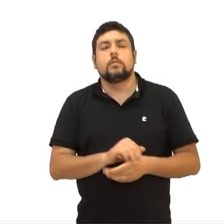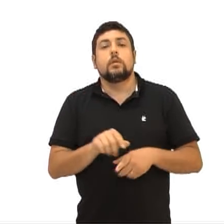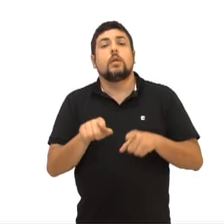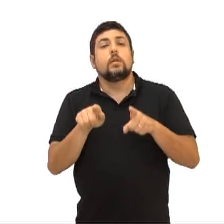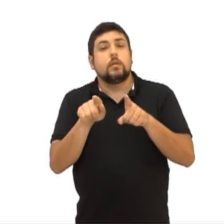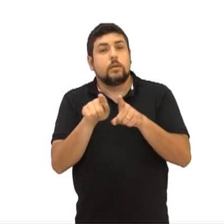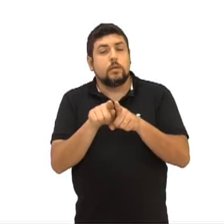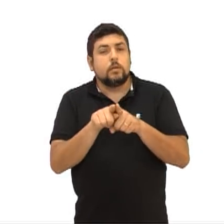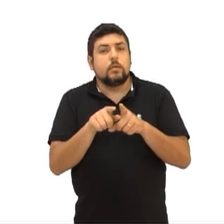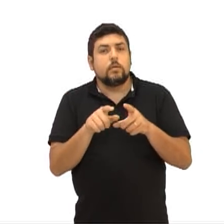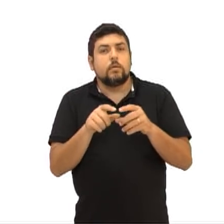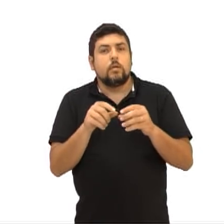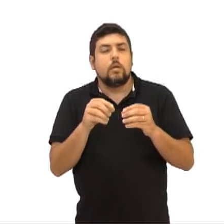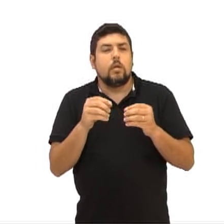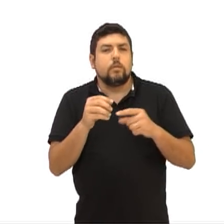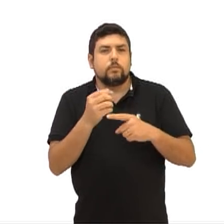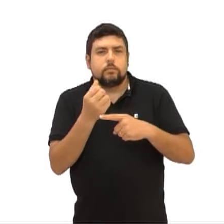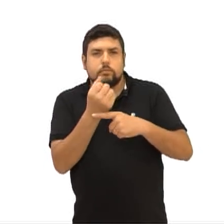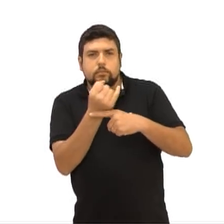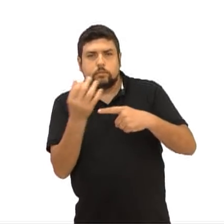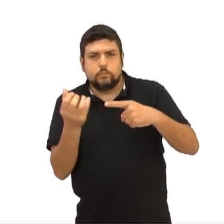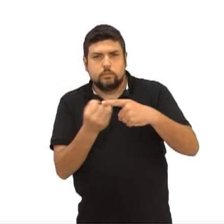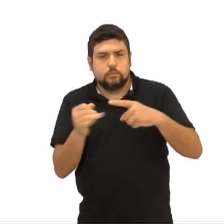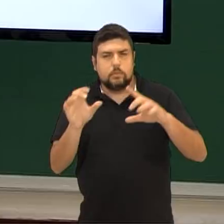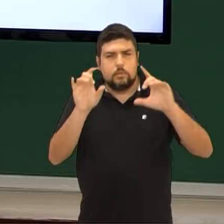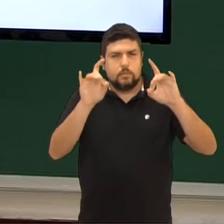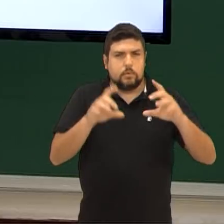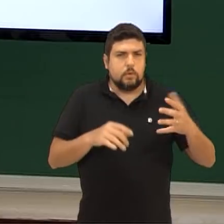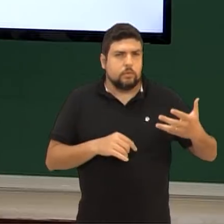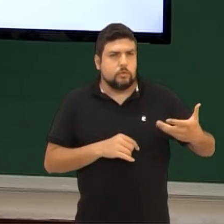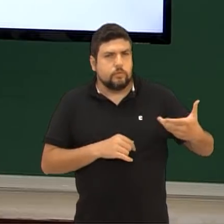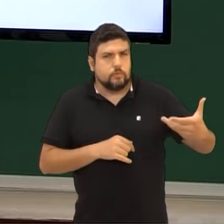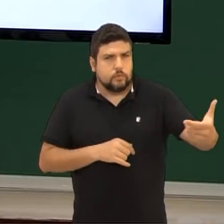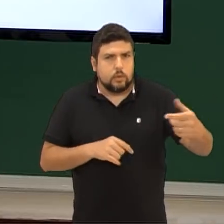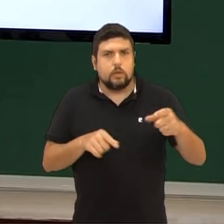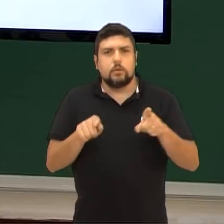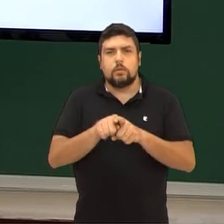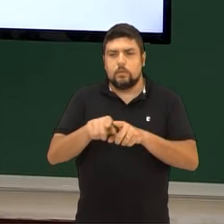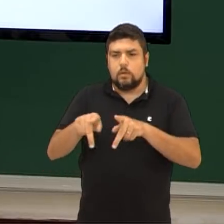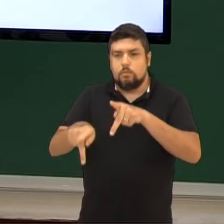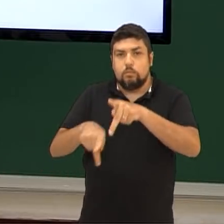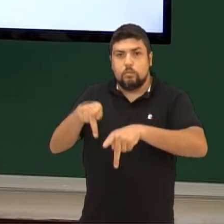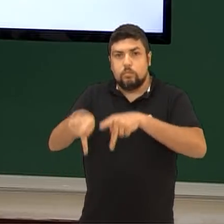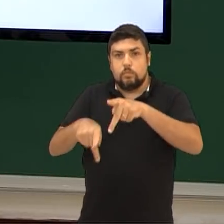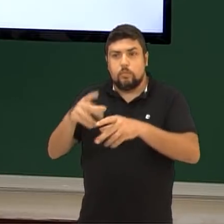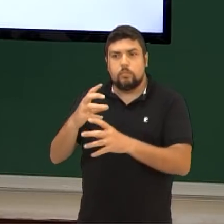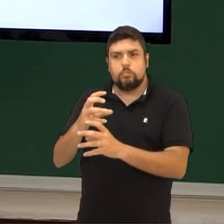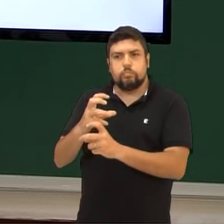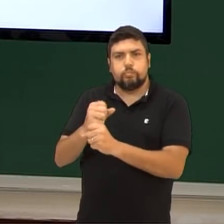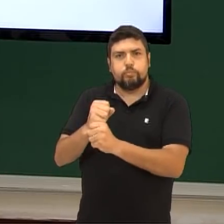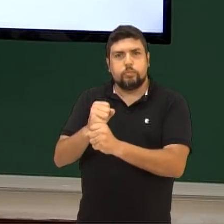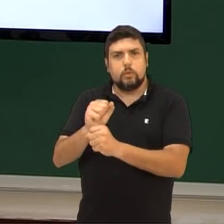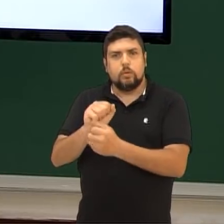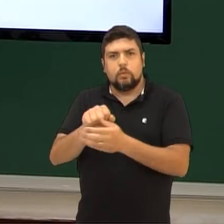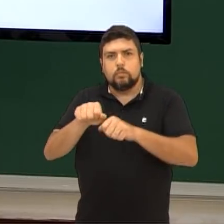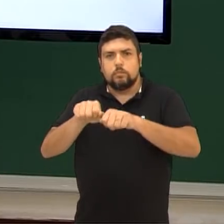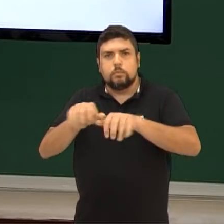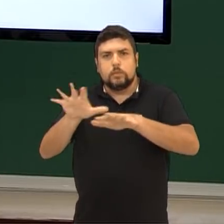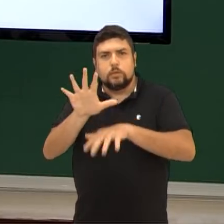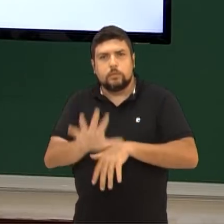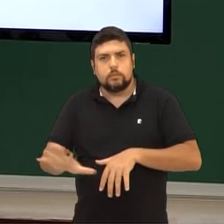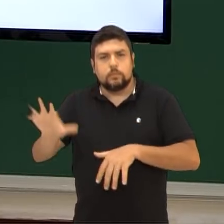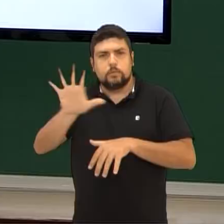especiais, como velocidade média e densidade demográfica, você consegue identificar de acordo com